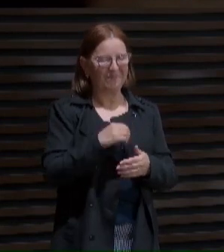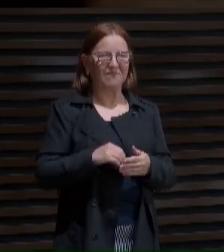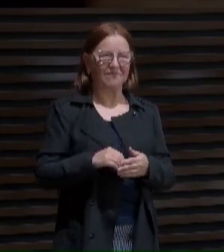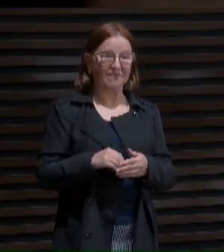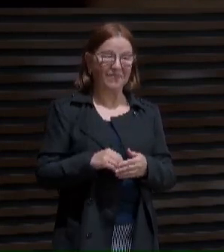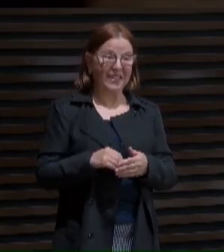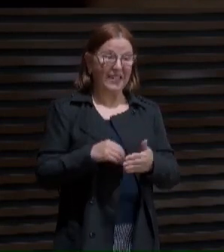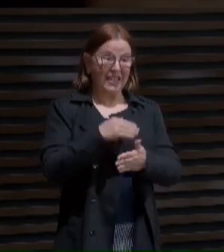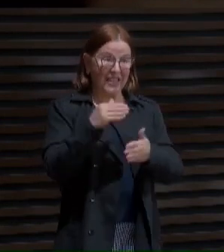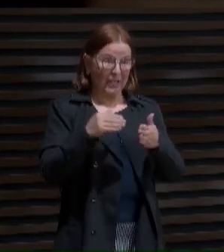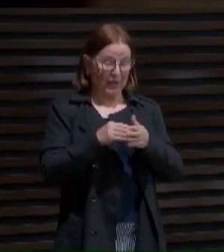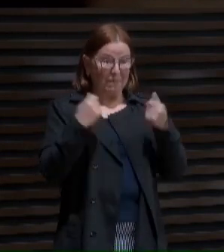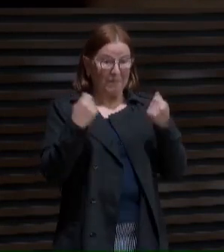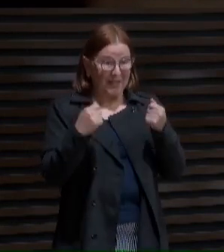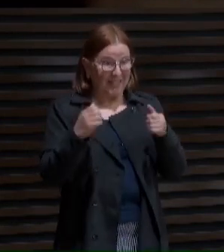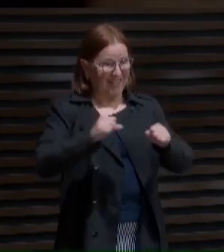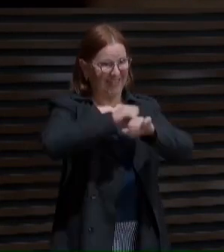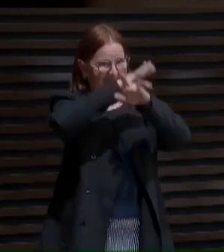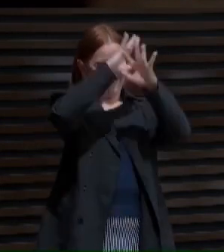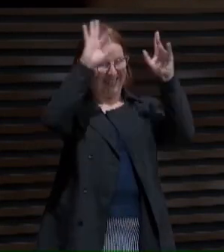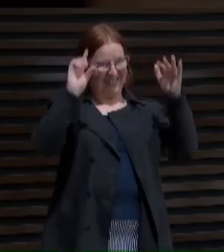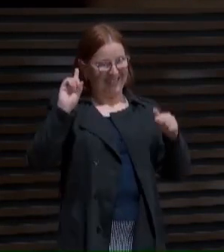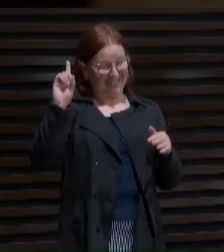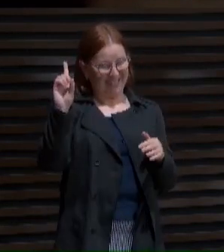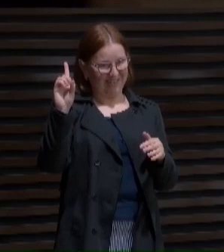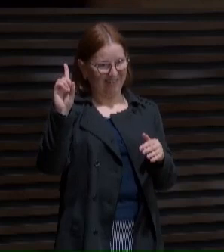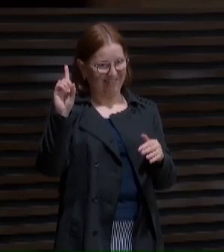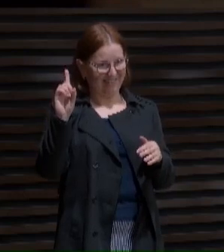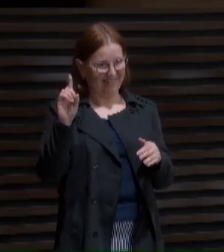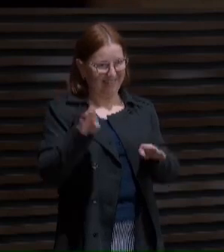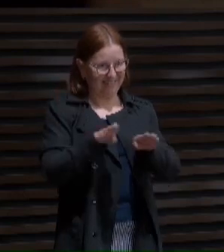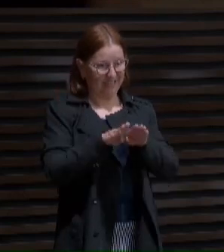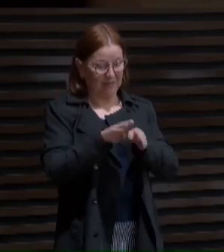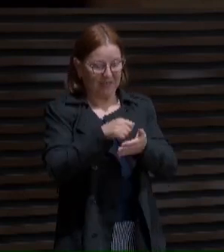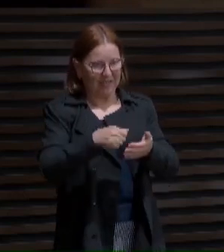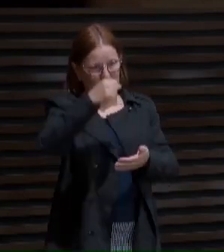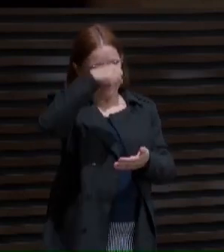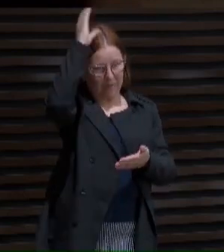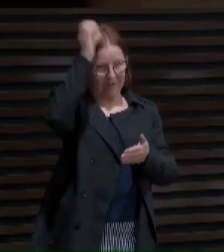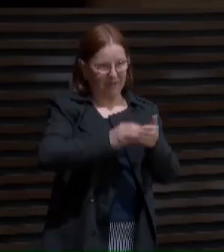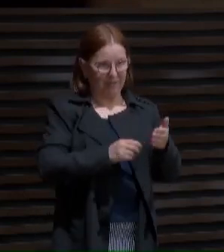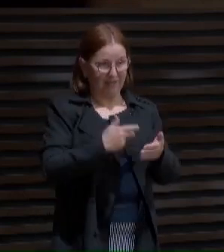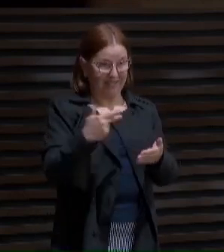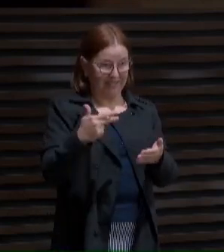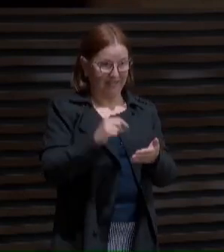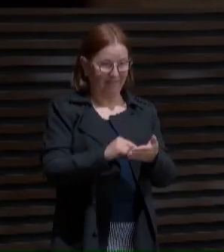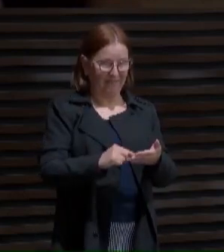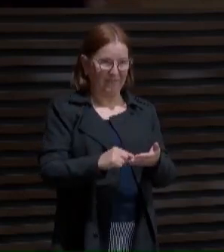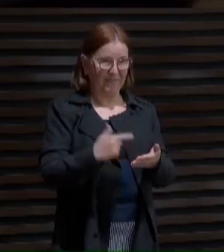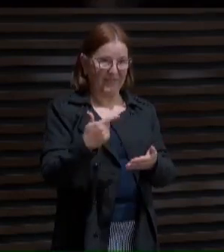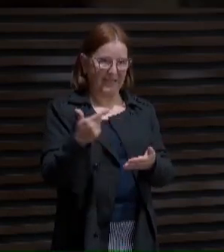e todos carecem da glória de Deus, como diz também Romanos 3, 23. Essa é a dura